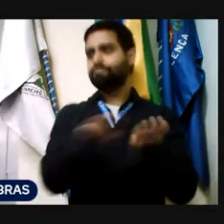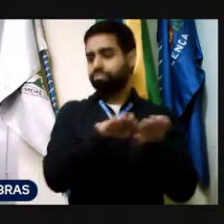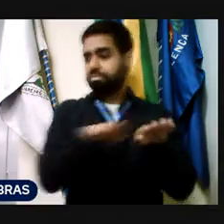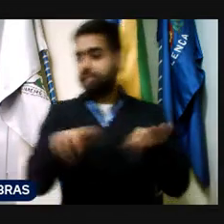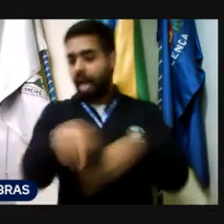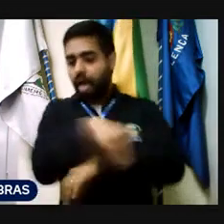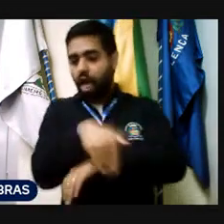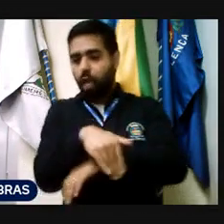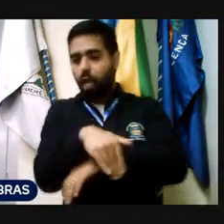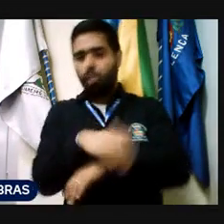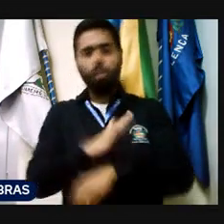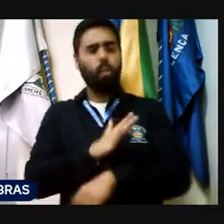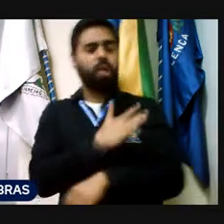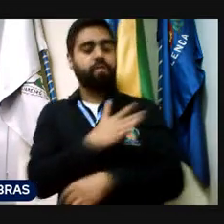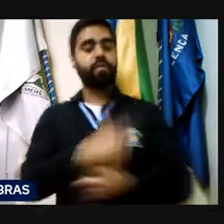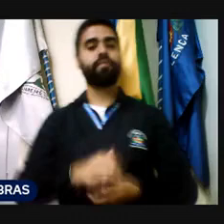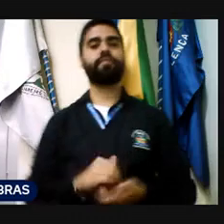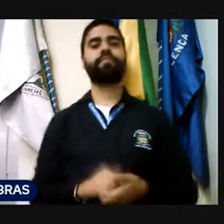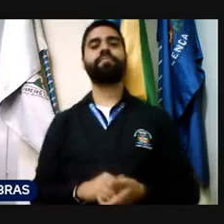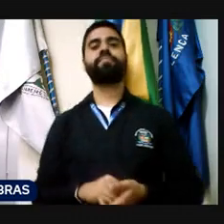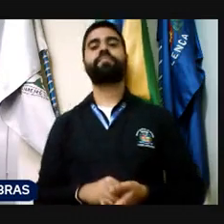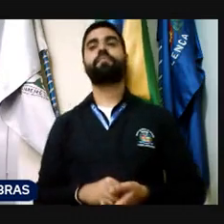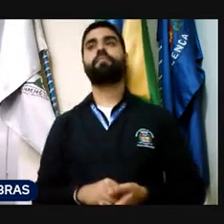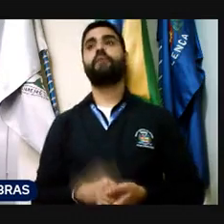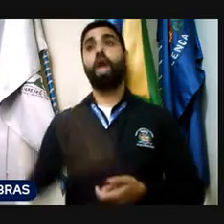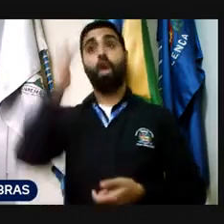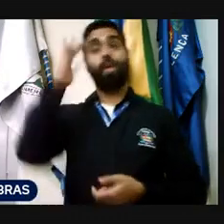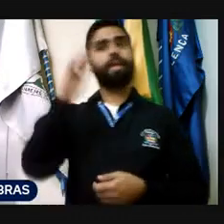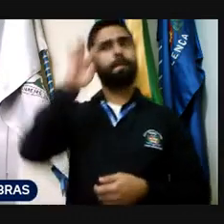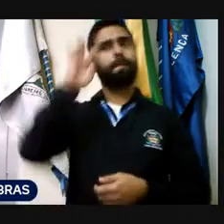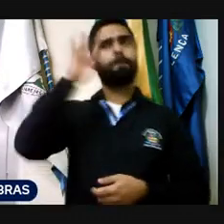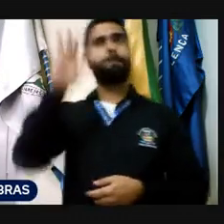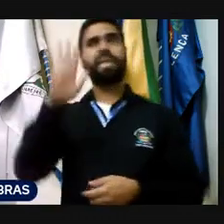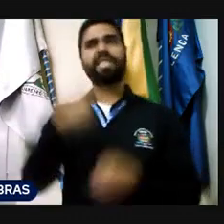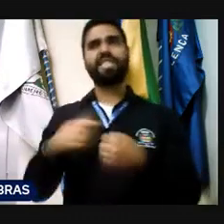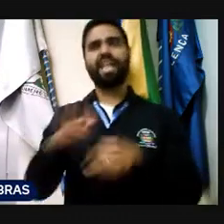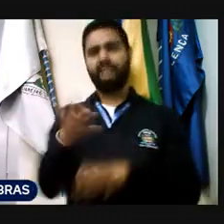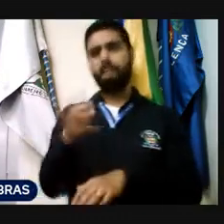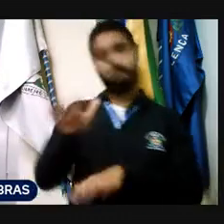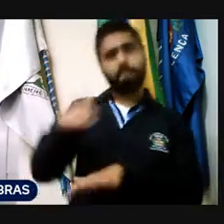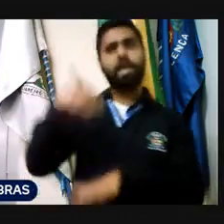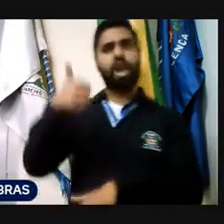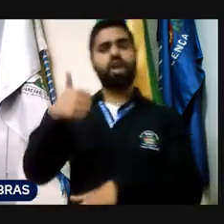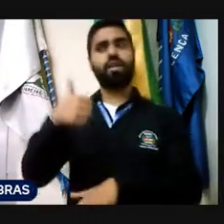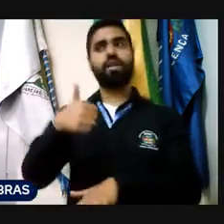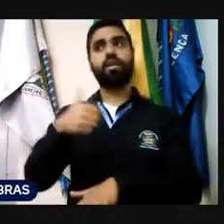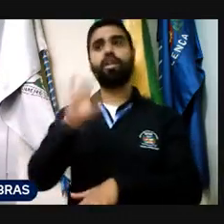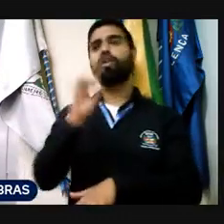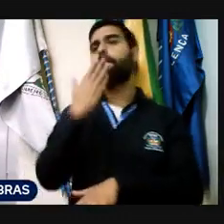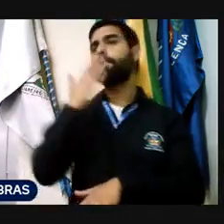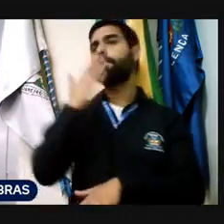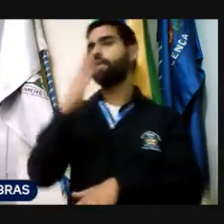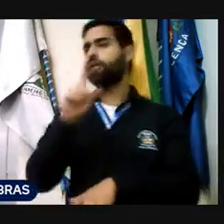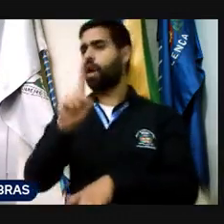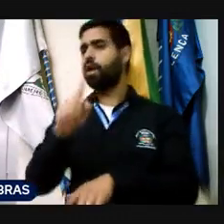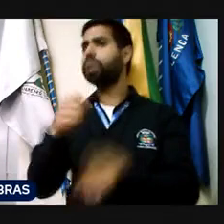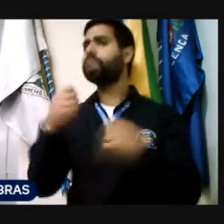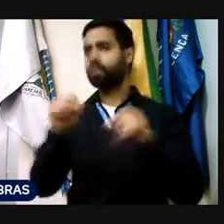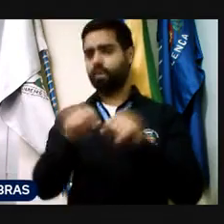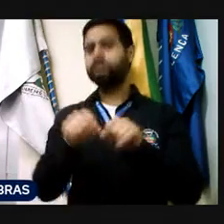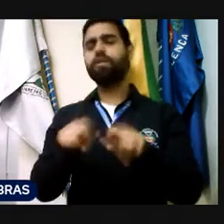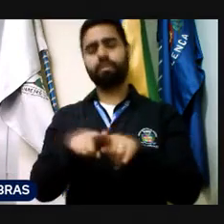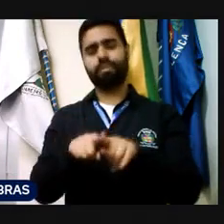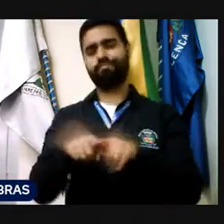aí? Aí fica difícil. Eu acho que quem pensa na cidade, quem quer melhoria, não é só pedir também, não. Tem que fazer um pouquinho